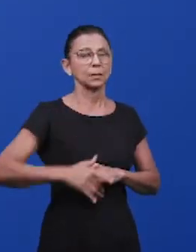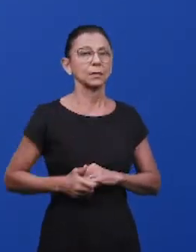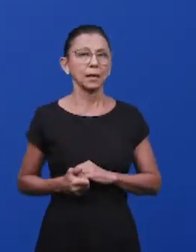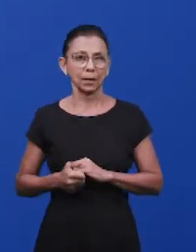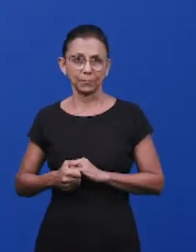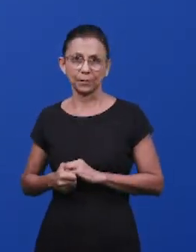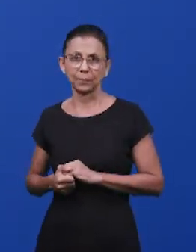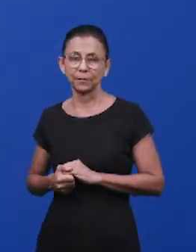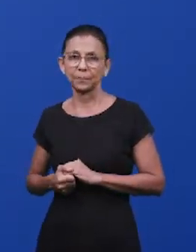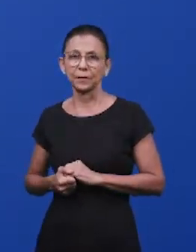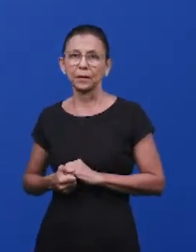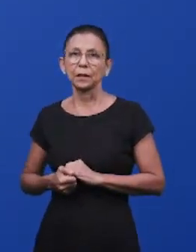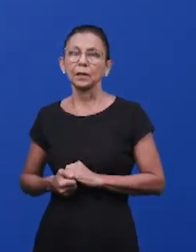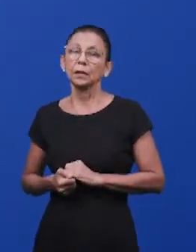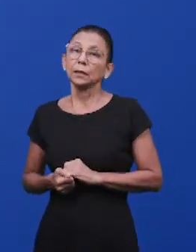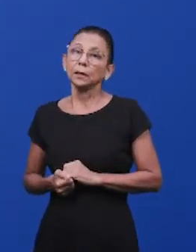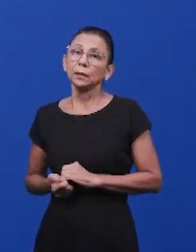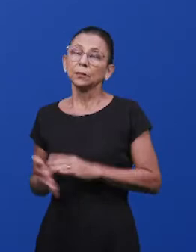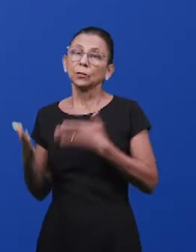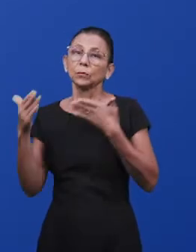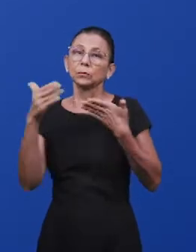sua parte com os infiéis.